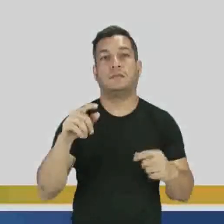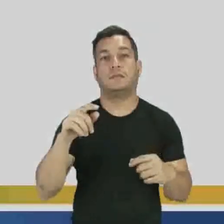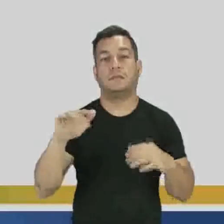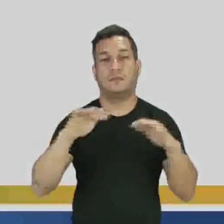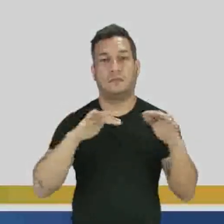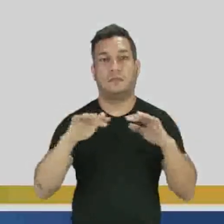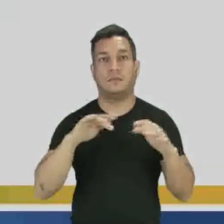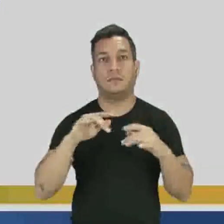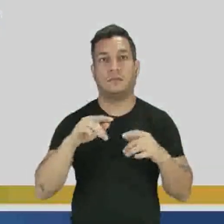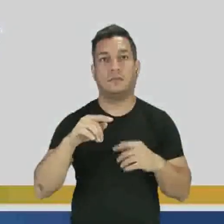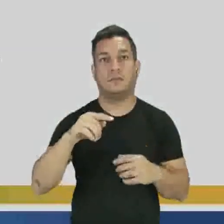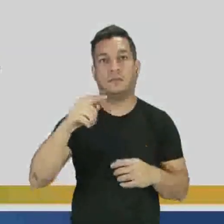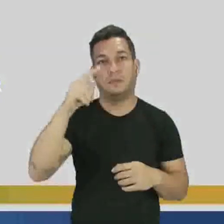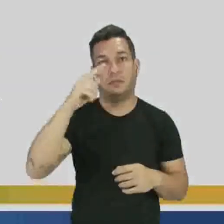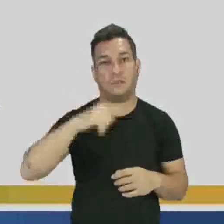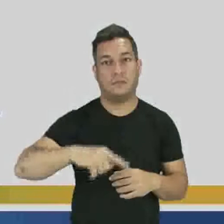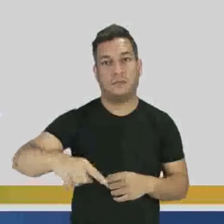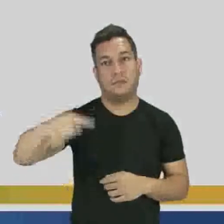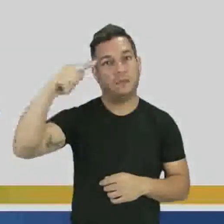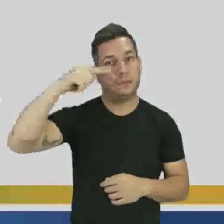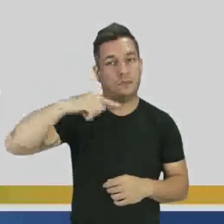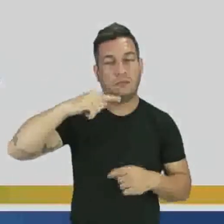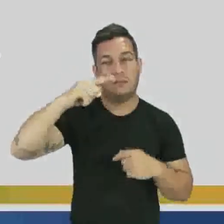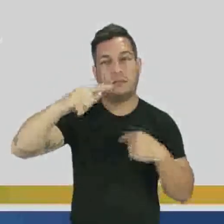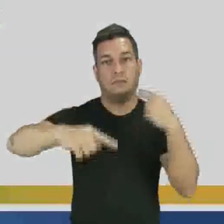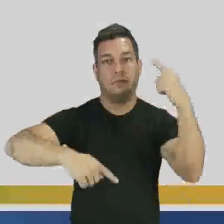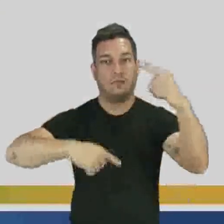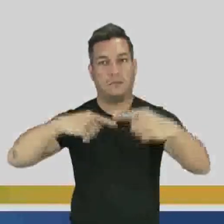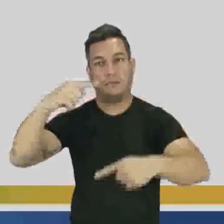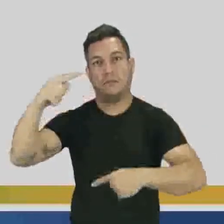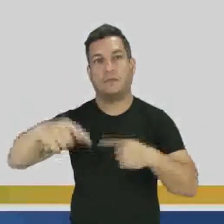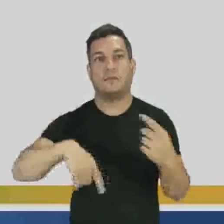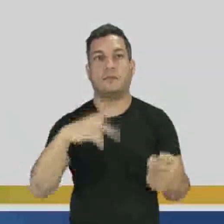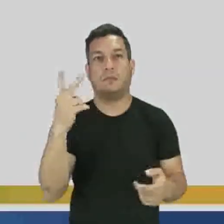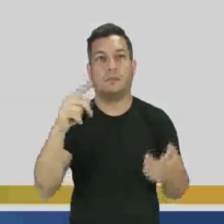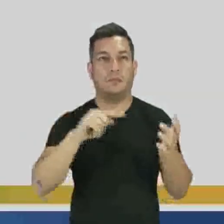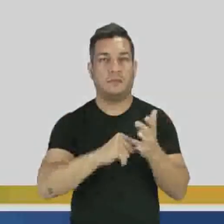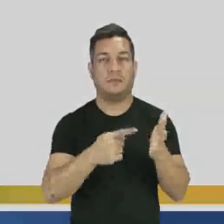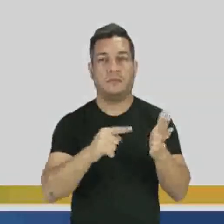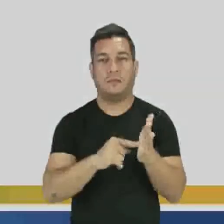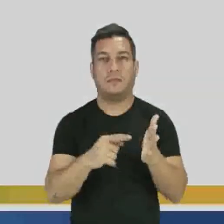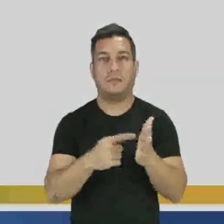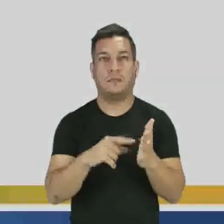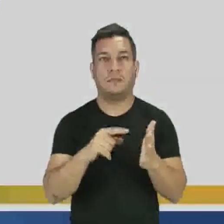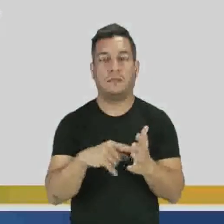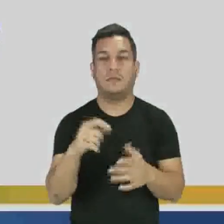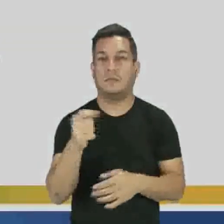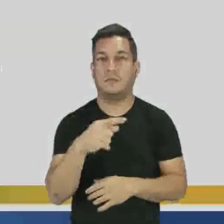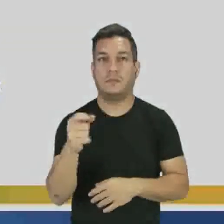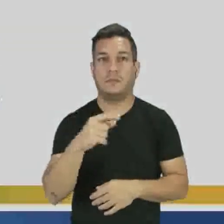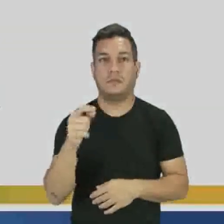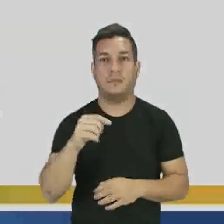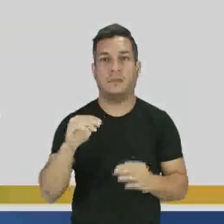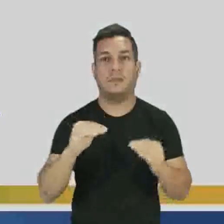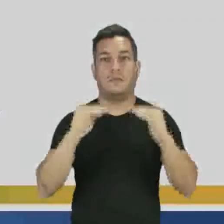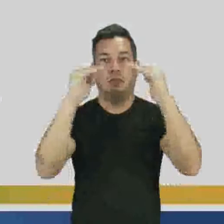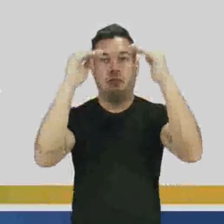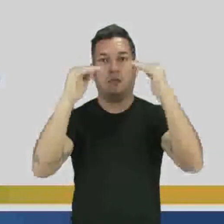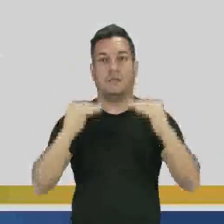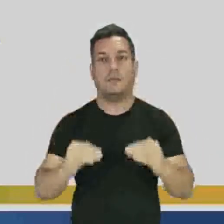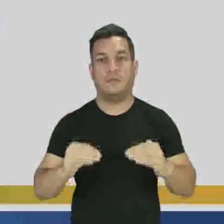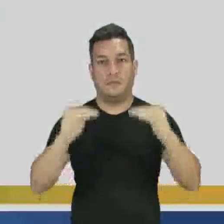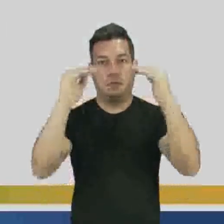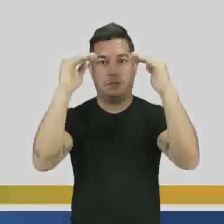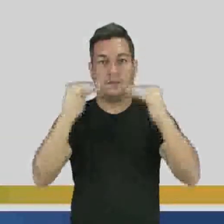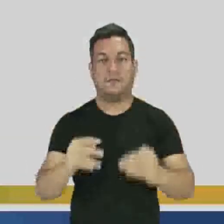circular e o movimento oscilatório. E se vocês observarem nesses dois pontos centrais aí de azul que estão subindo e descendo, a